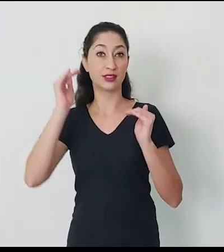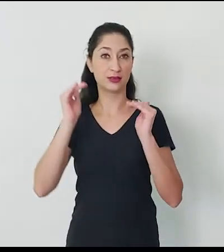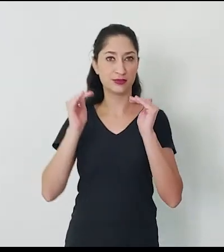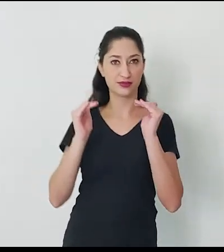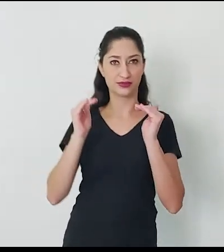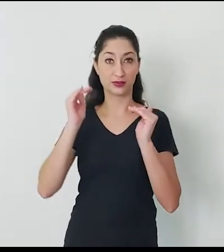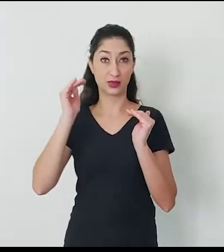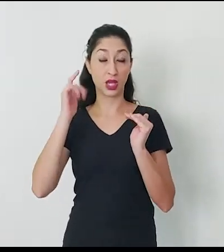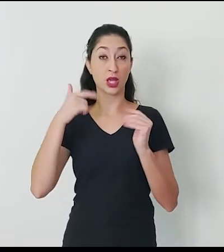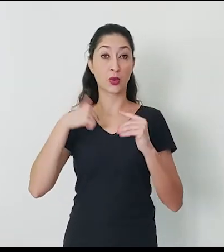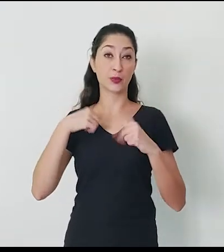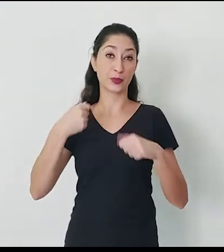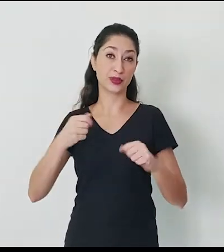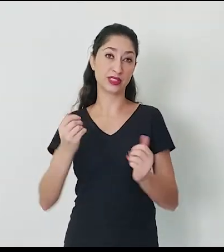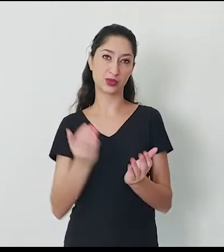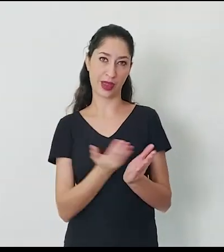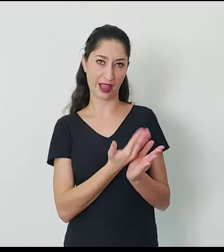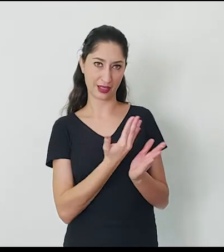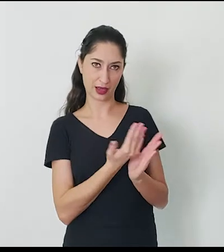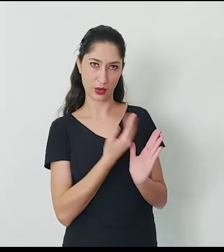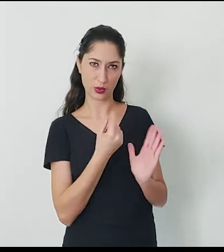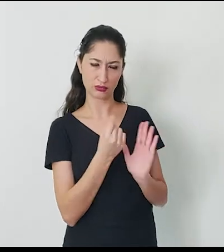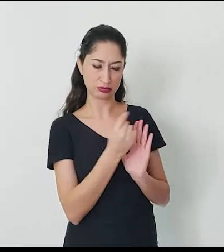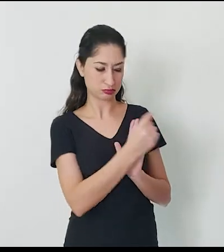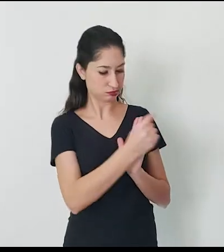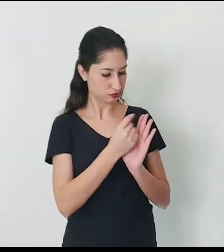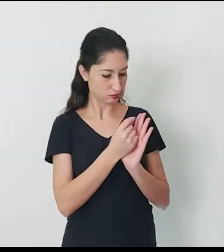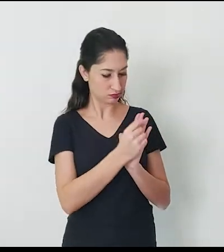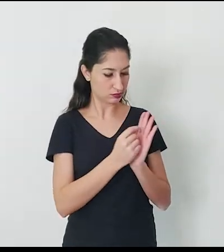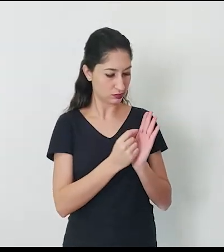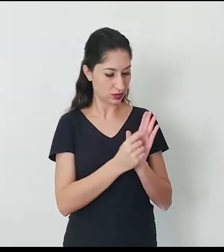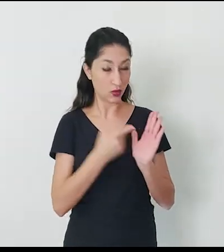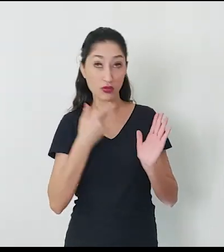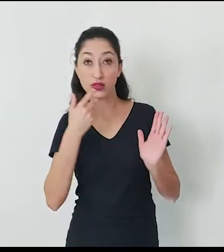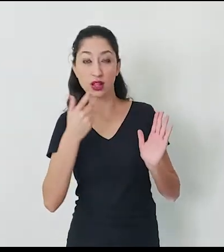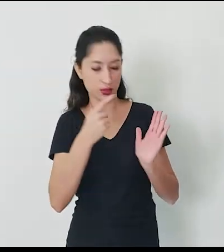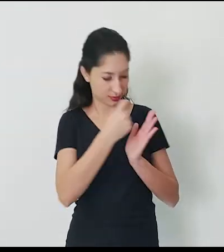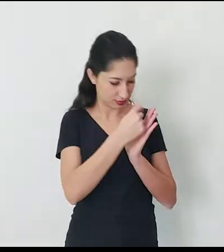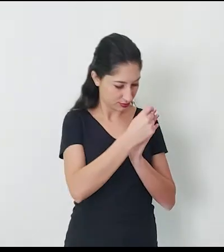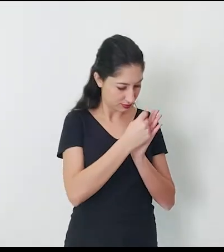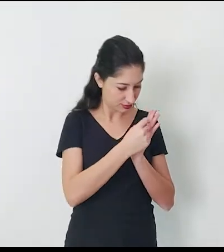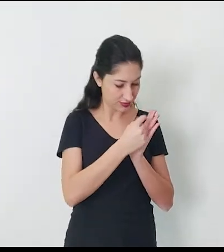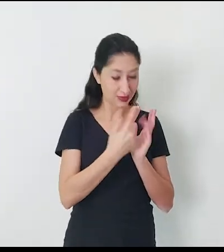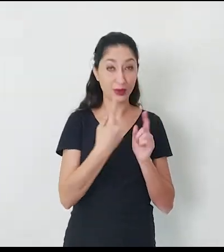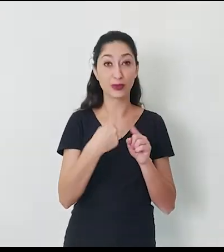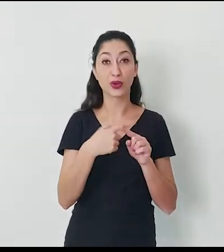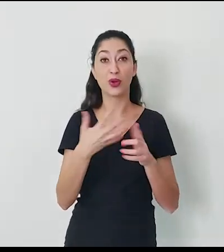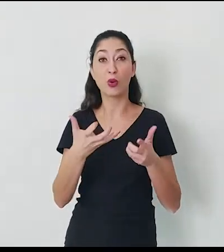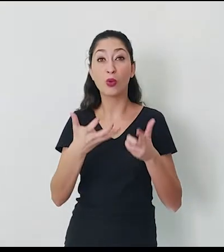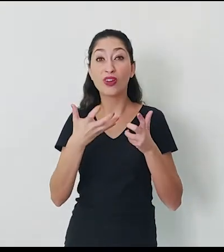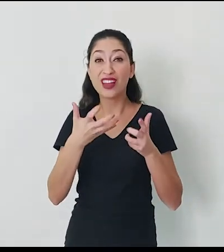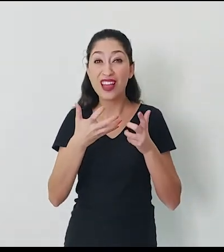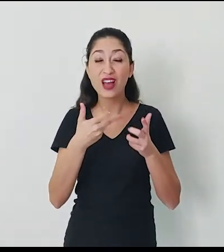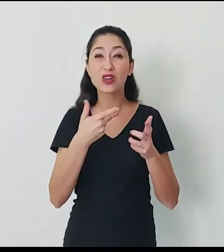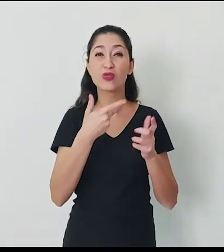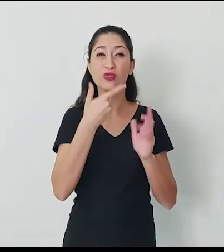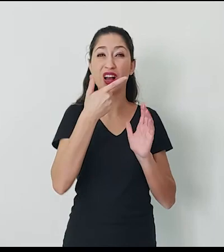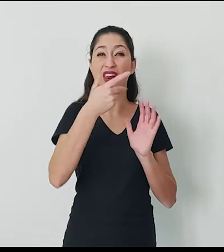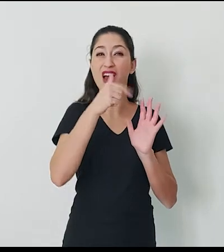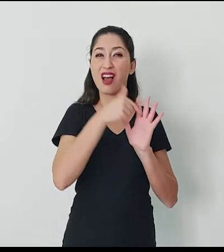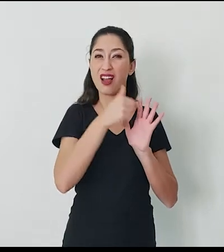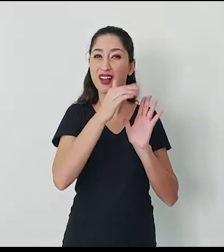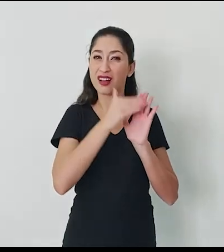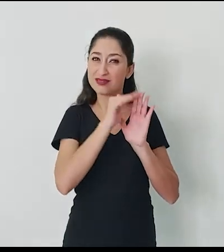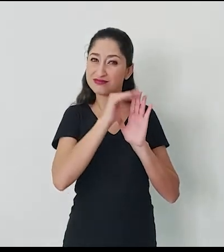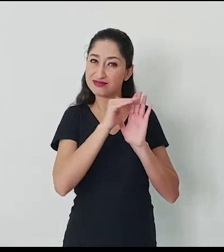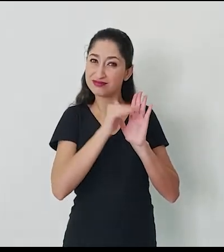questão da gente ter falado com a voz. Eu vou ir marcando aqui as paradas que eu tô falando, gente, pra poder eu não me perder e não,